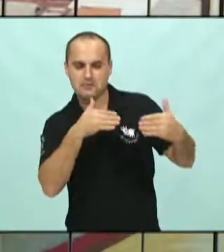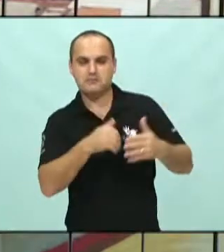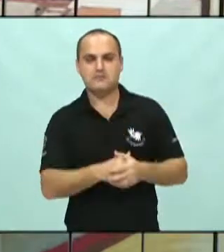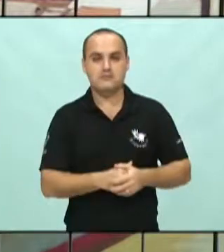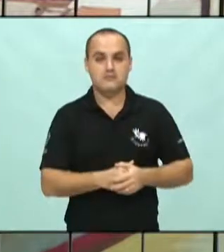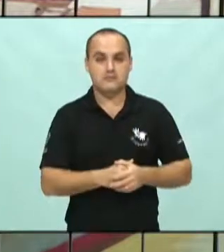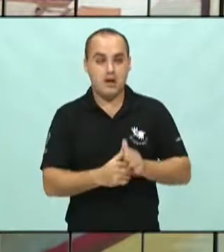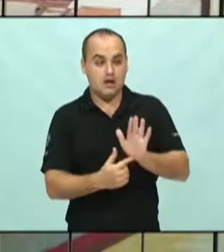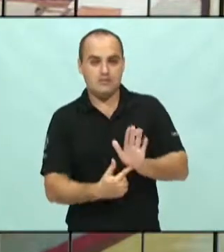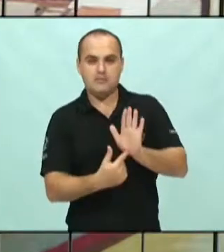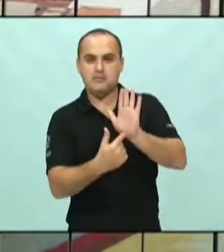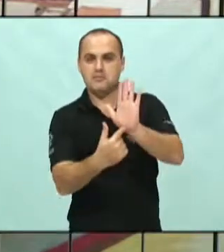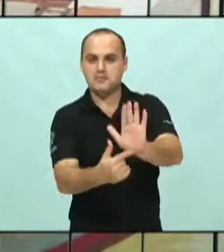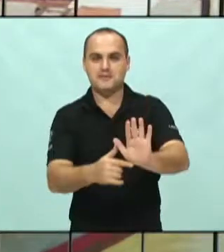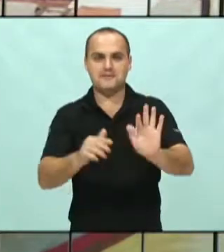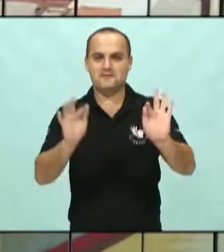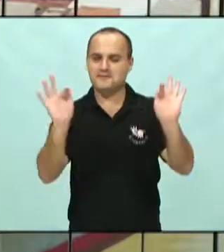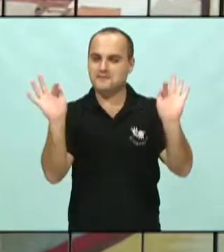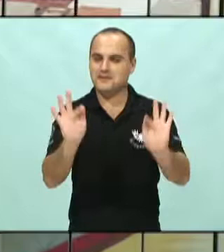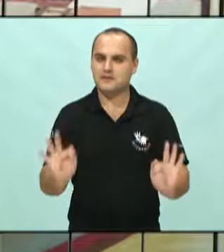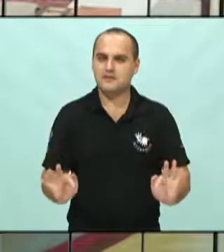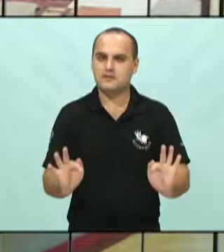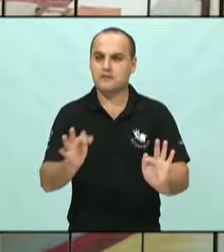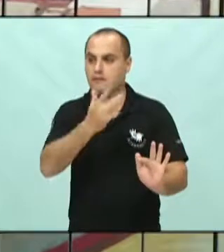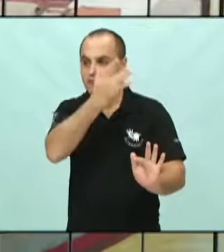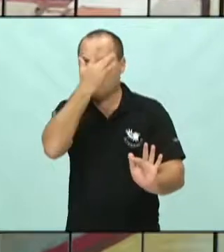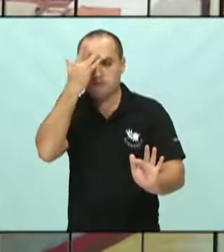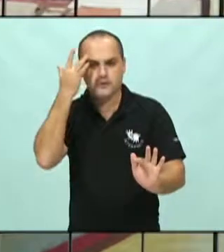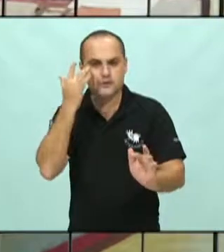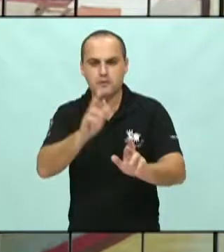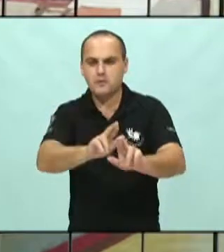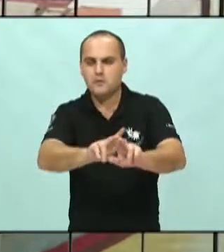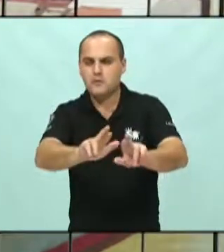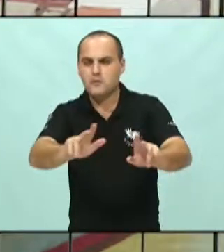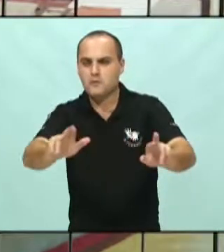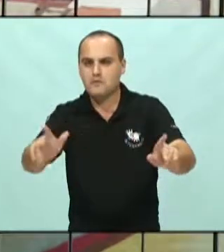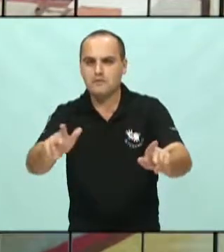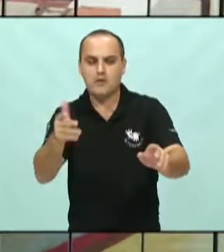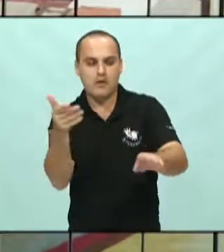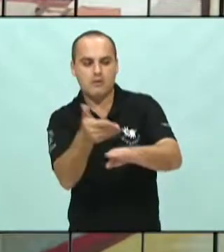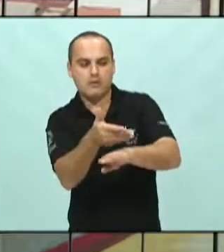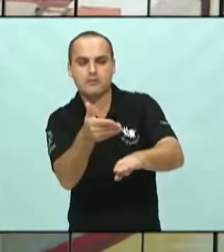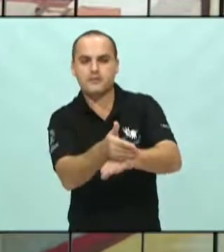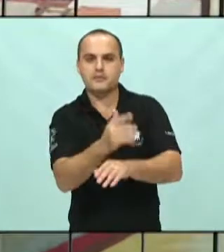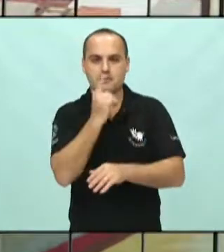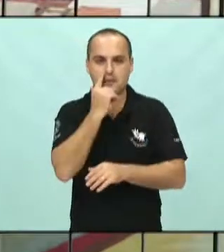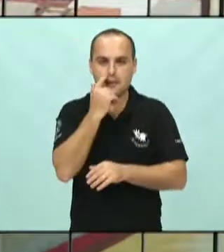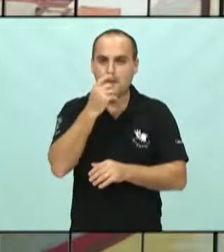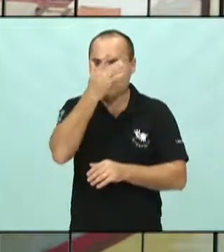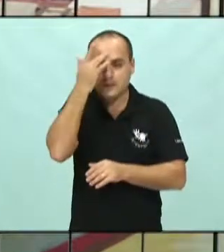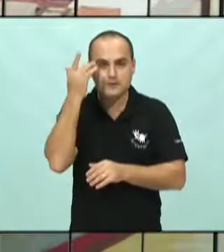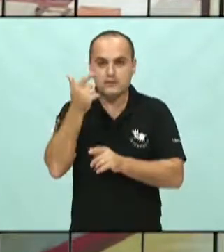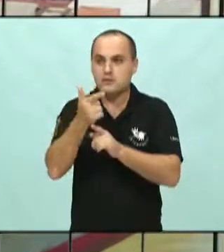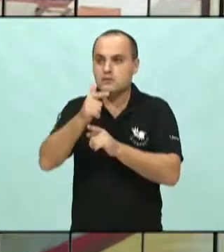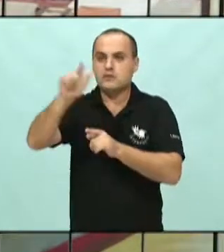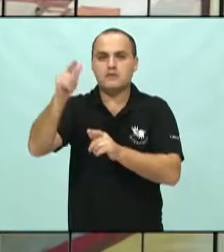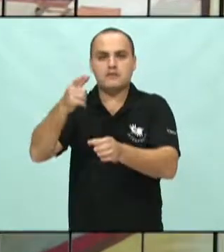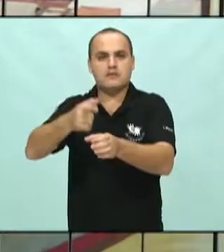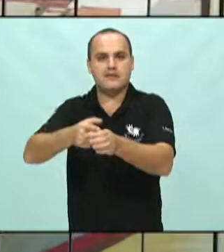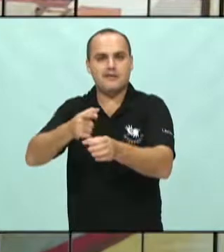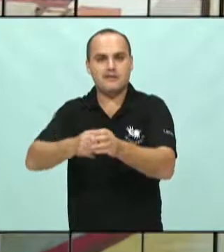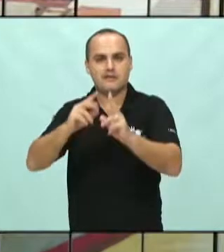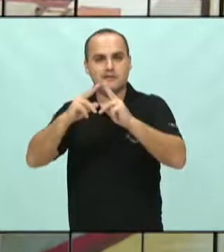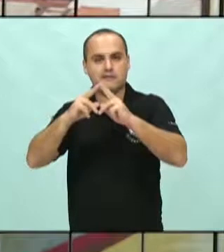Muitas pessoas compareceram, até pessoas de fora de Itajaí, né? Por exemplo, o jornalista Fábio Machado, lá